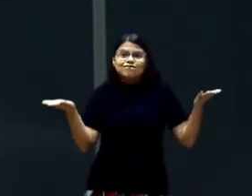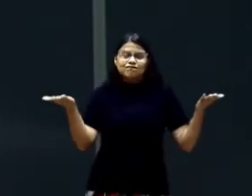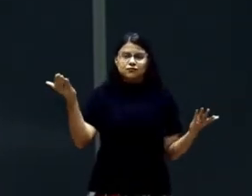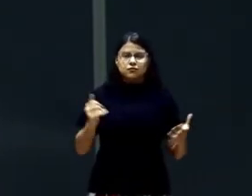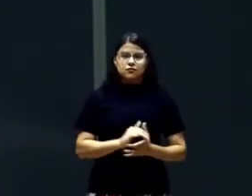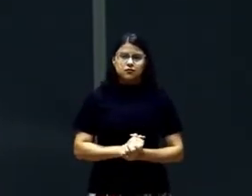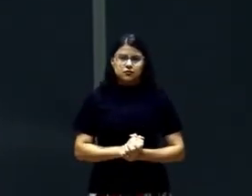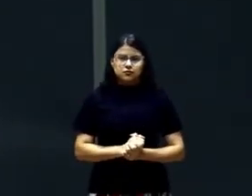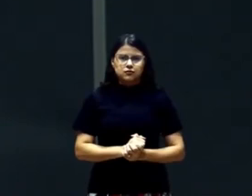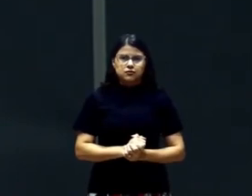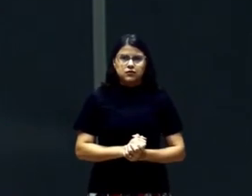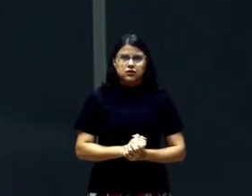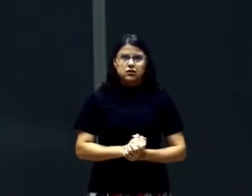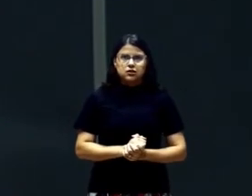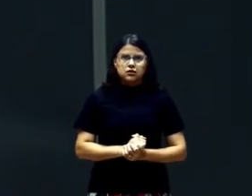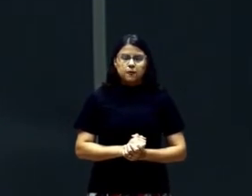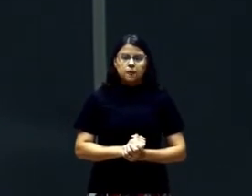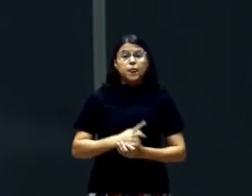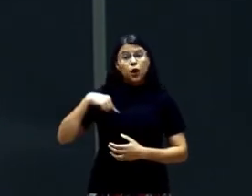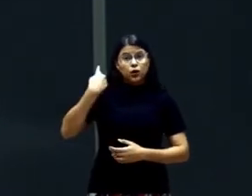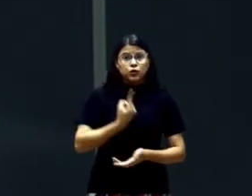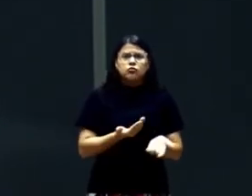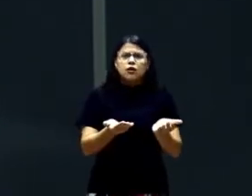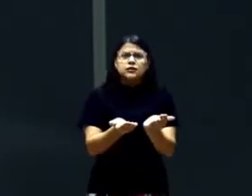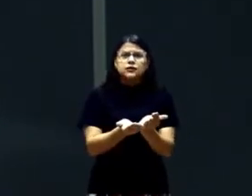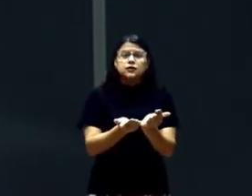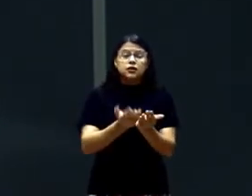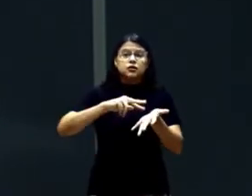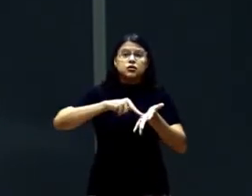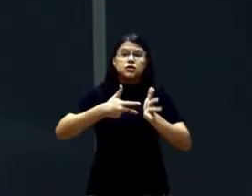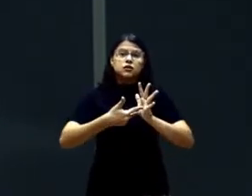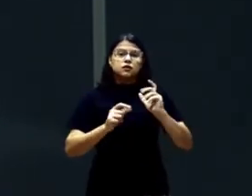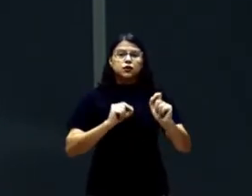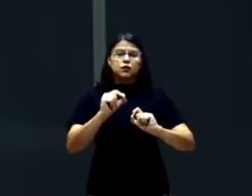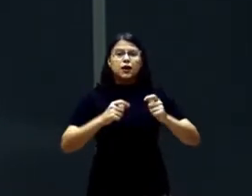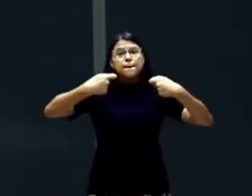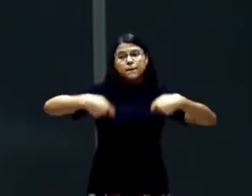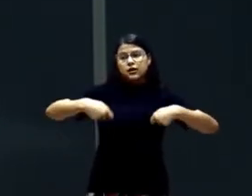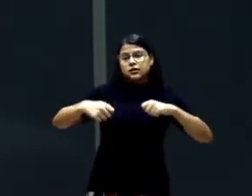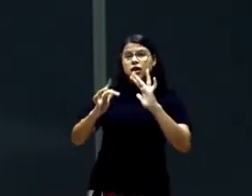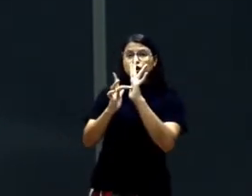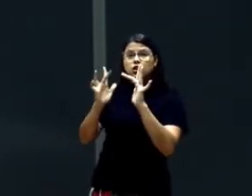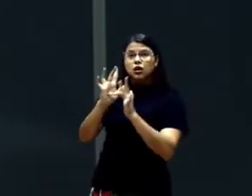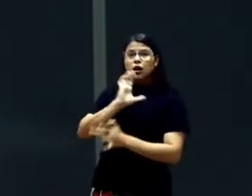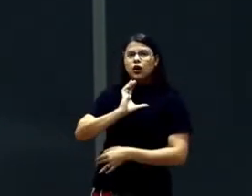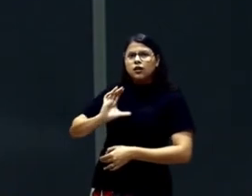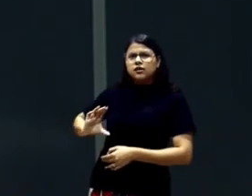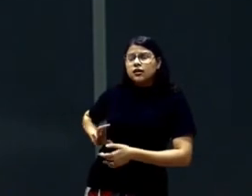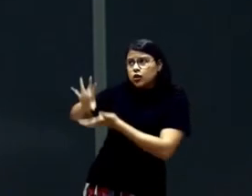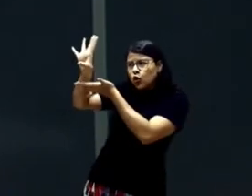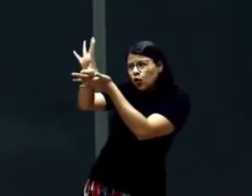nós sempre buscamos imitar Cristo. A gente sempre busca dia a dia uma